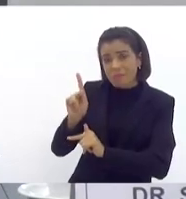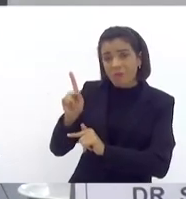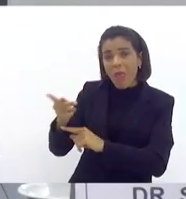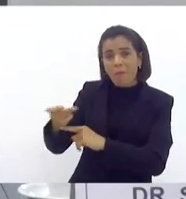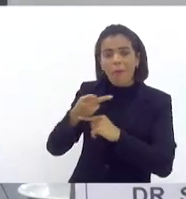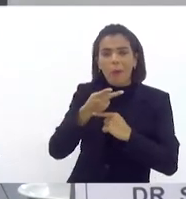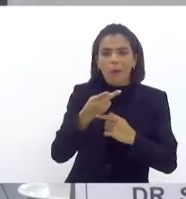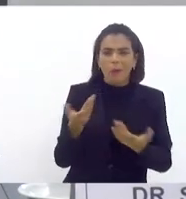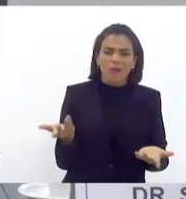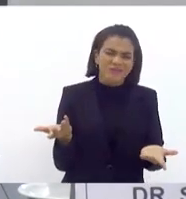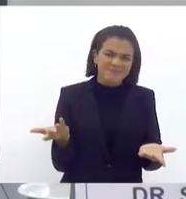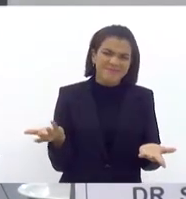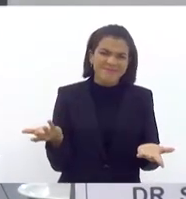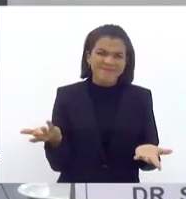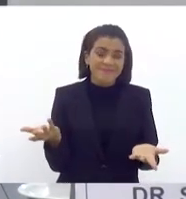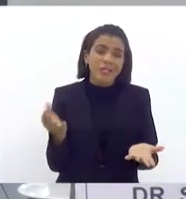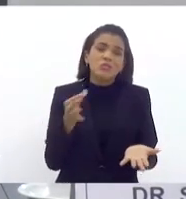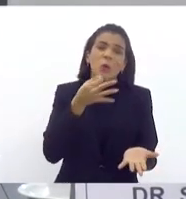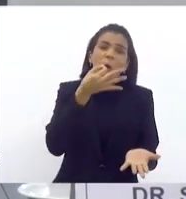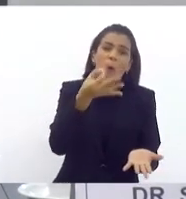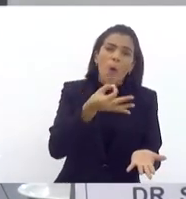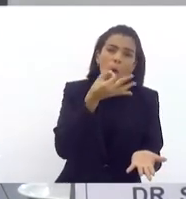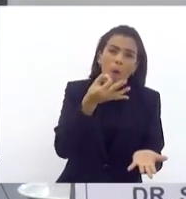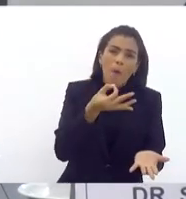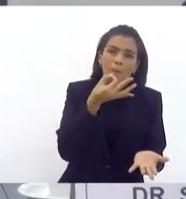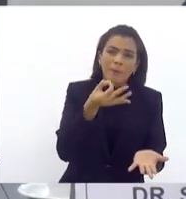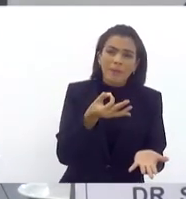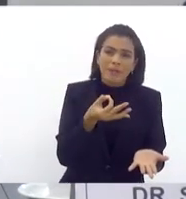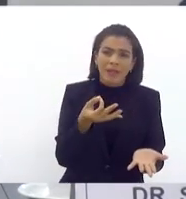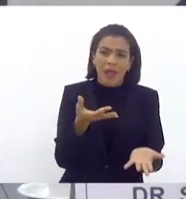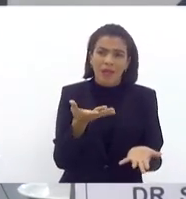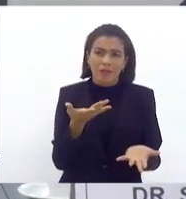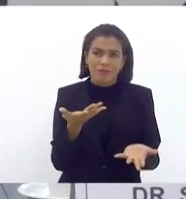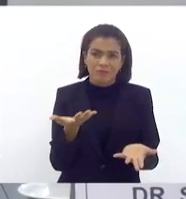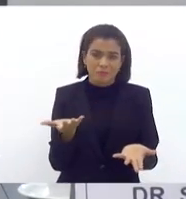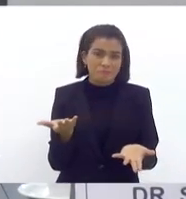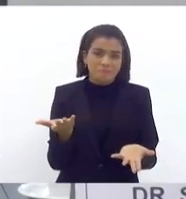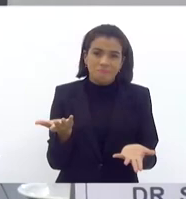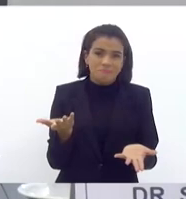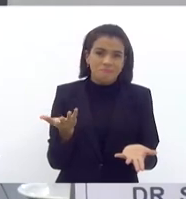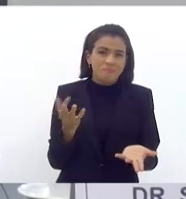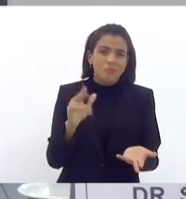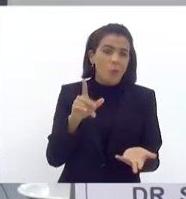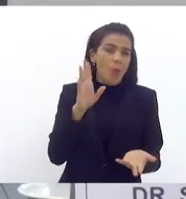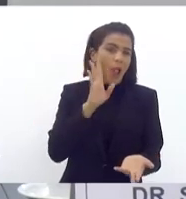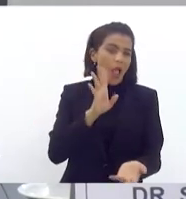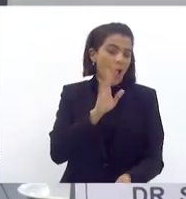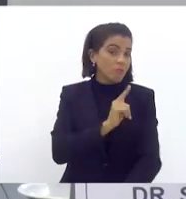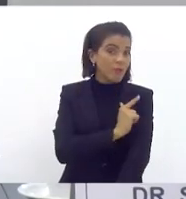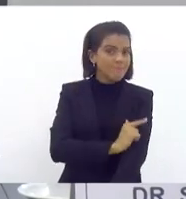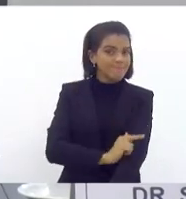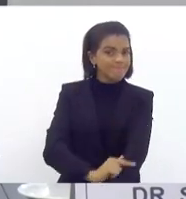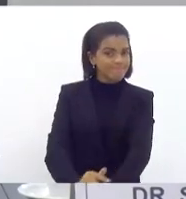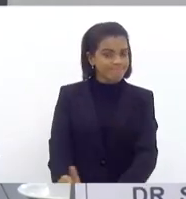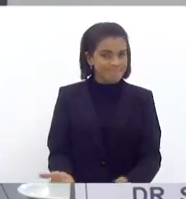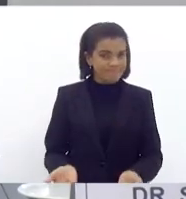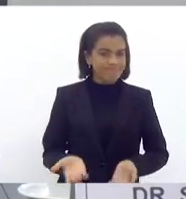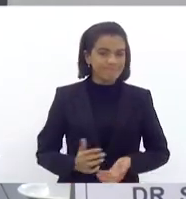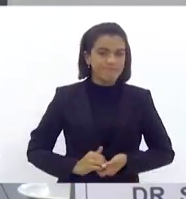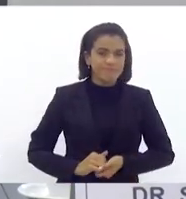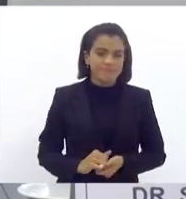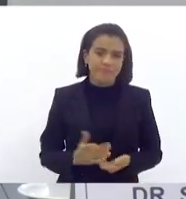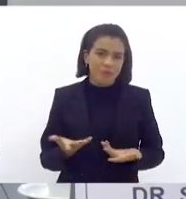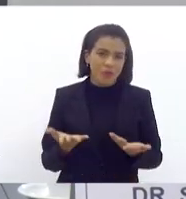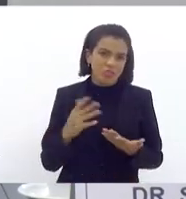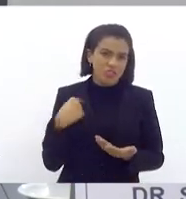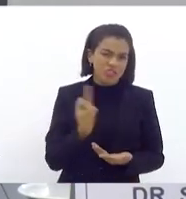deputados na casa. É só um comentário que a forma de abordagem, muitas vezes, não é uma forma elegante. Então, fica aqui claro. A